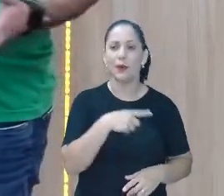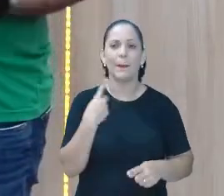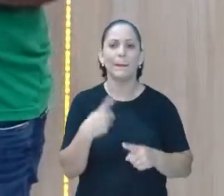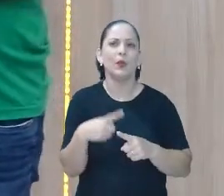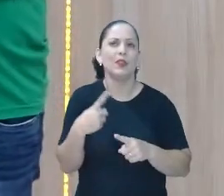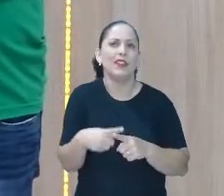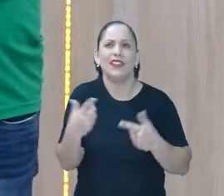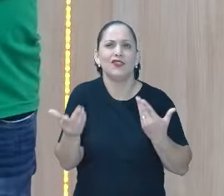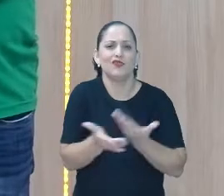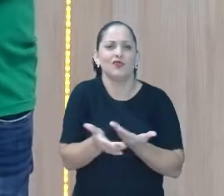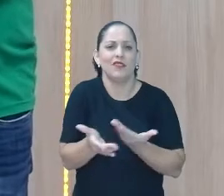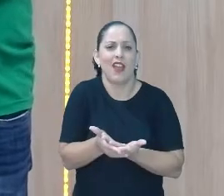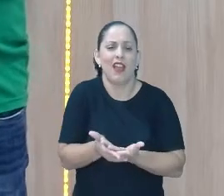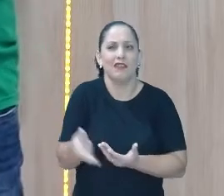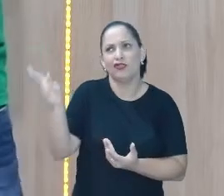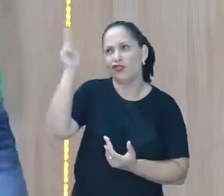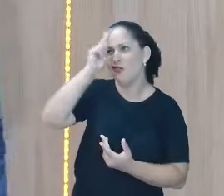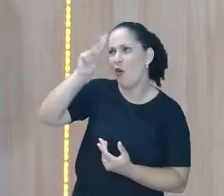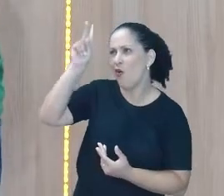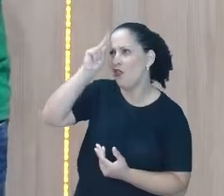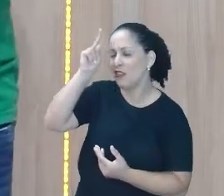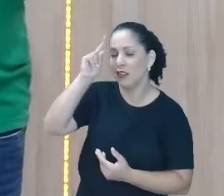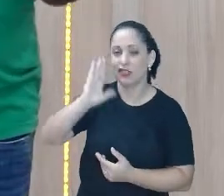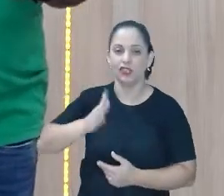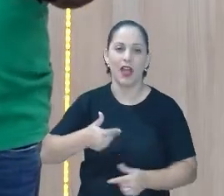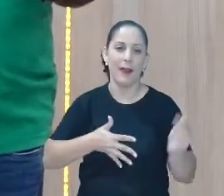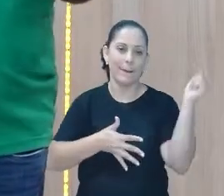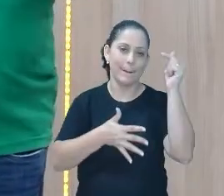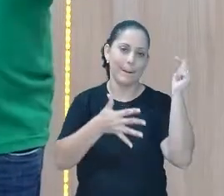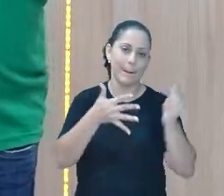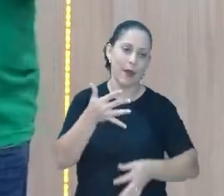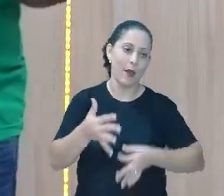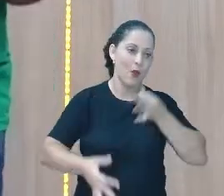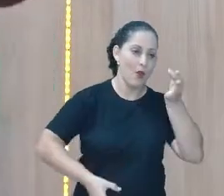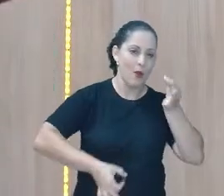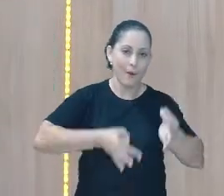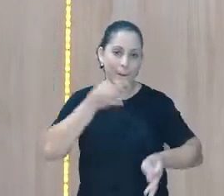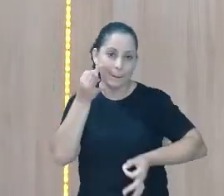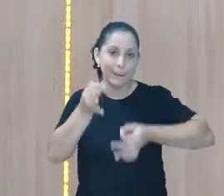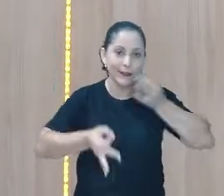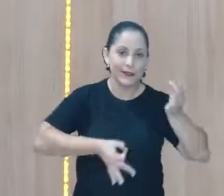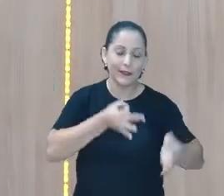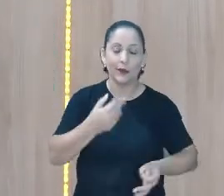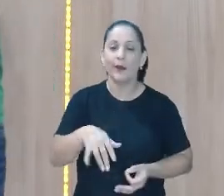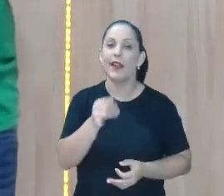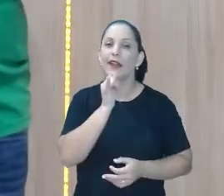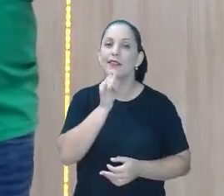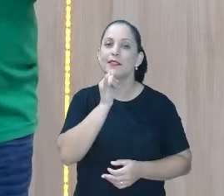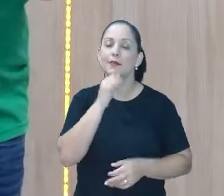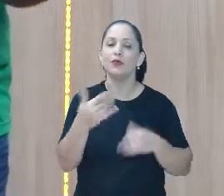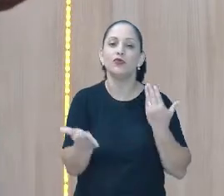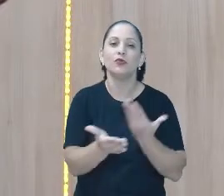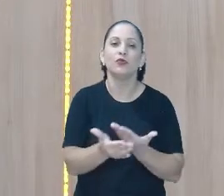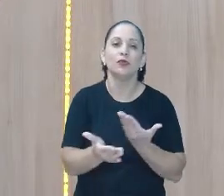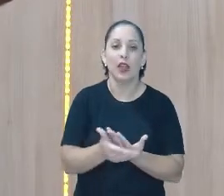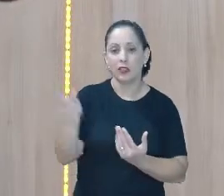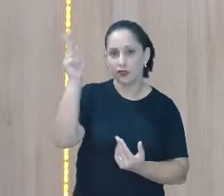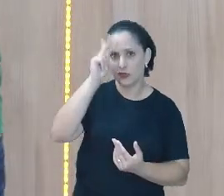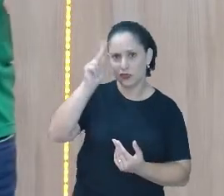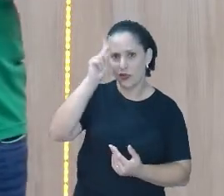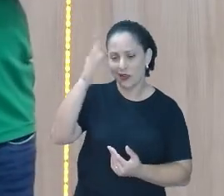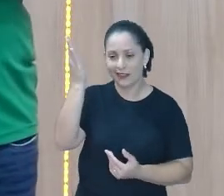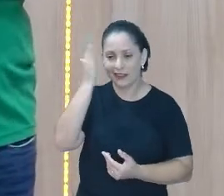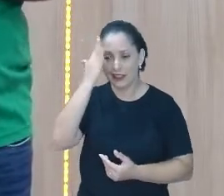para que é que a gente estuda a história? A gente já deu algumas dicas aqui, né? Por exemplo, A gente estuda a história, né, para